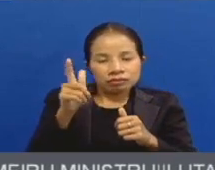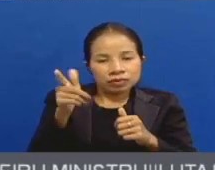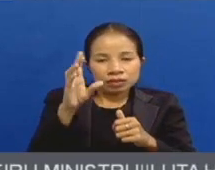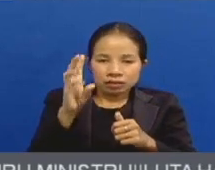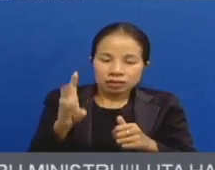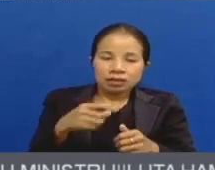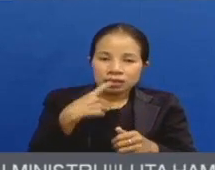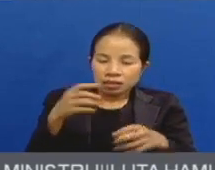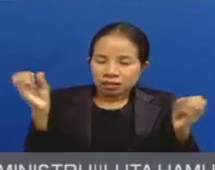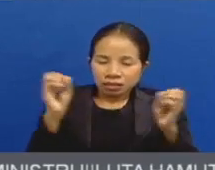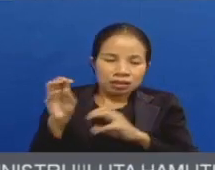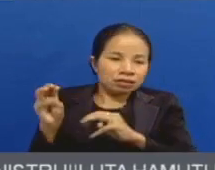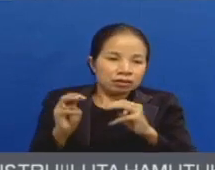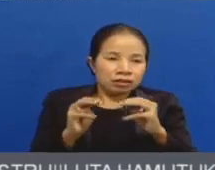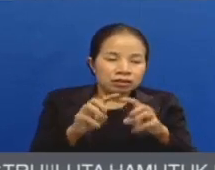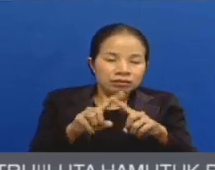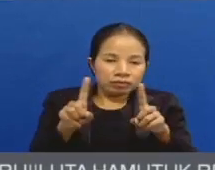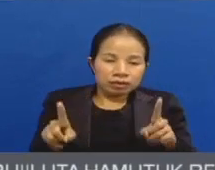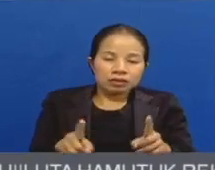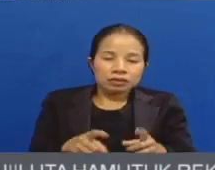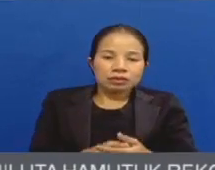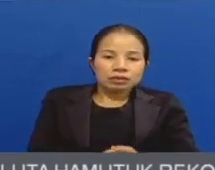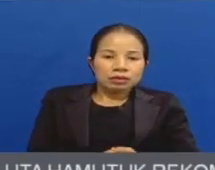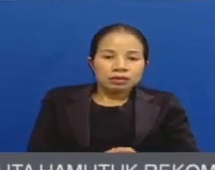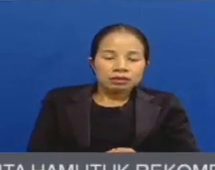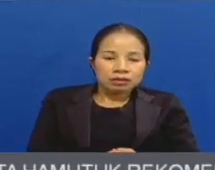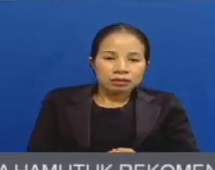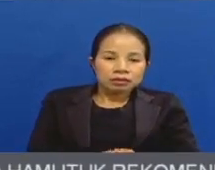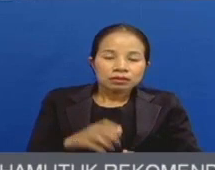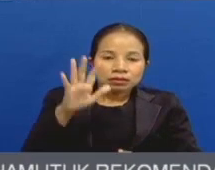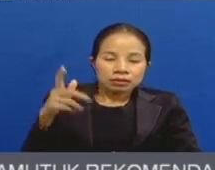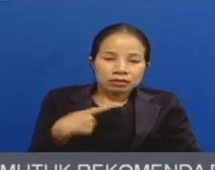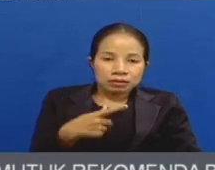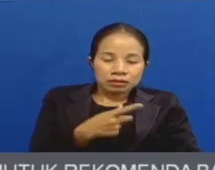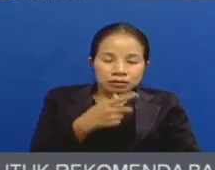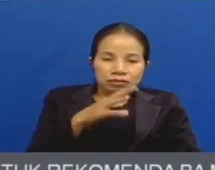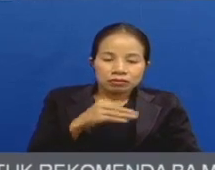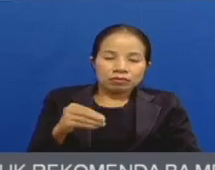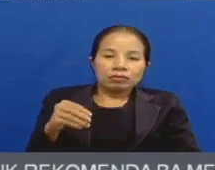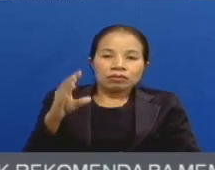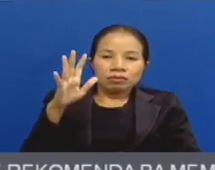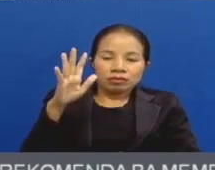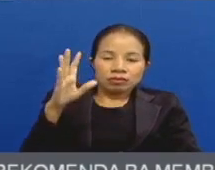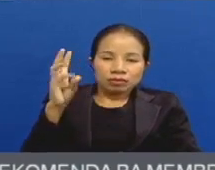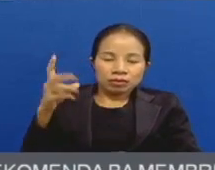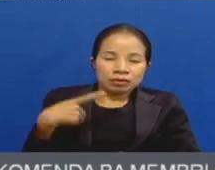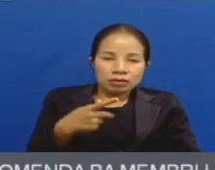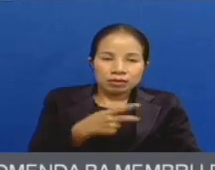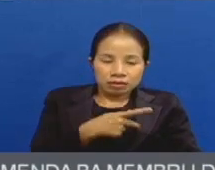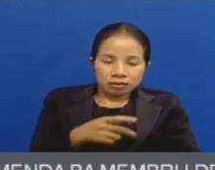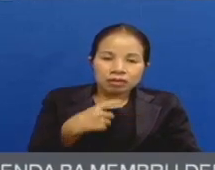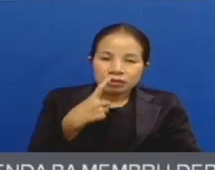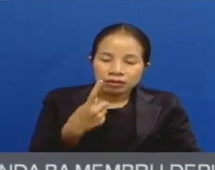kata la ia diferença significante entre quinto legislatura ho sexto legislatura. Atu dehan